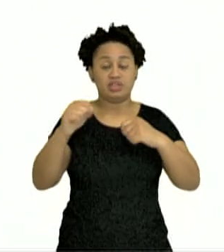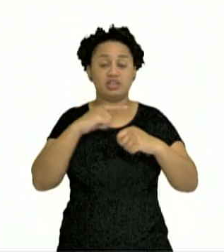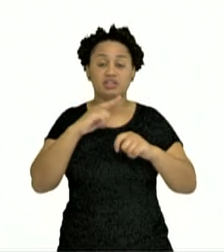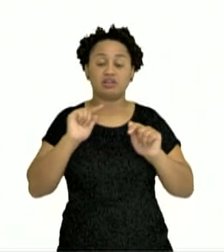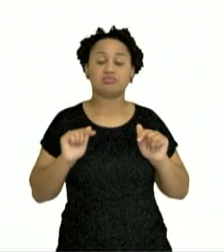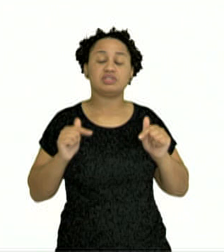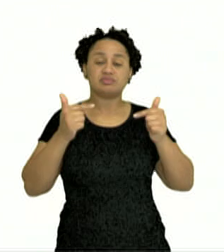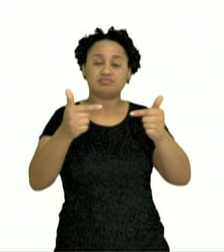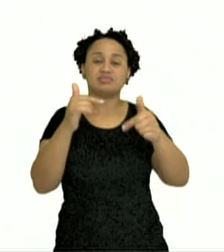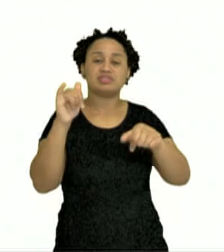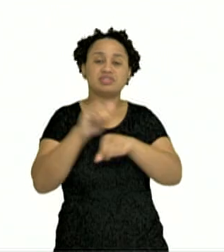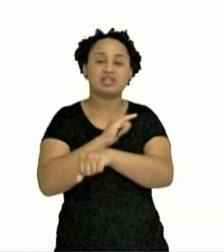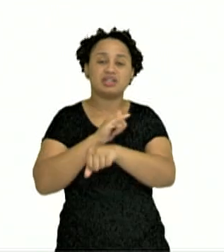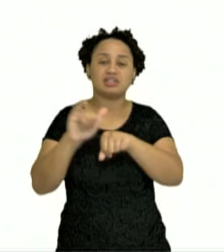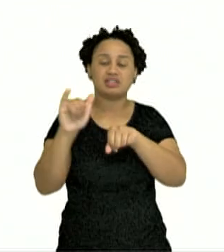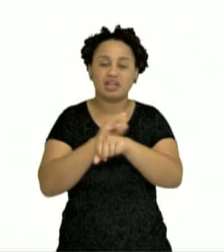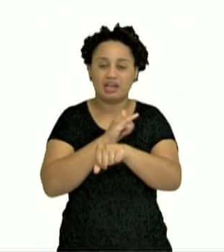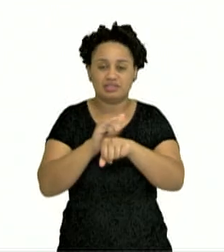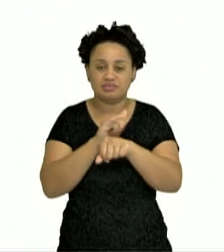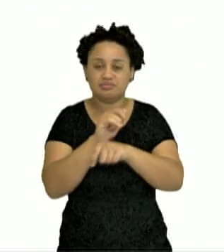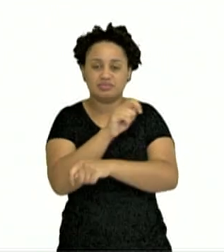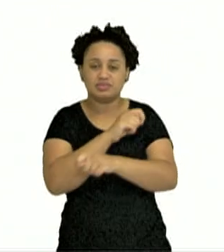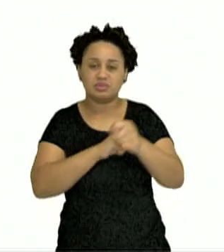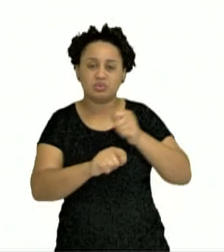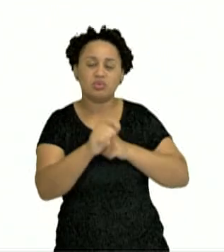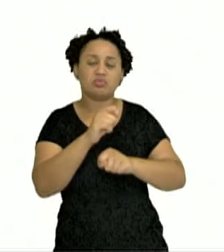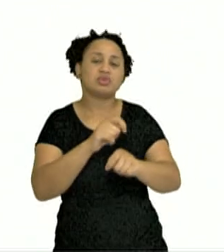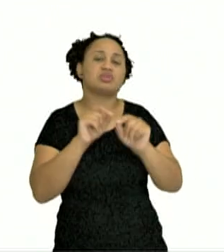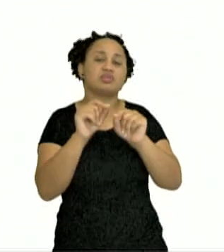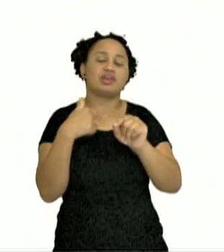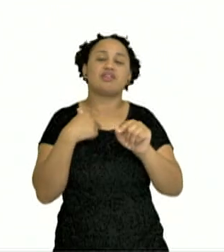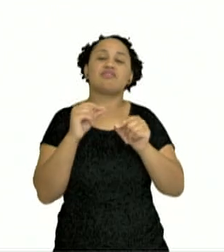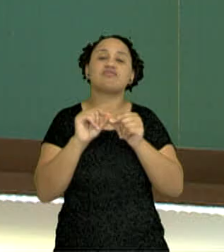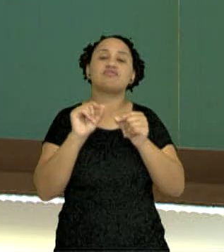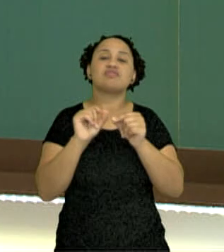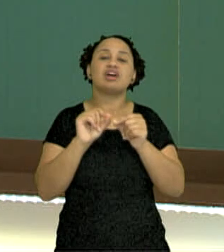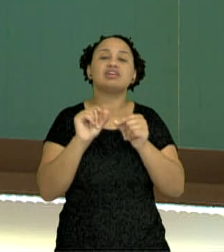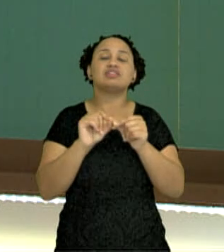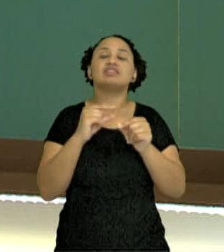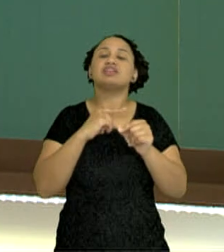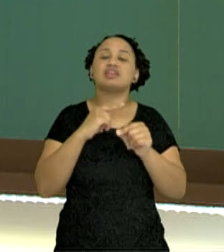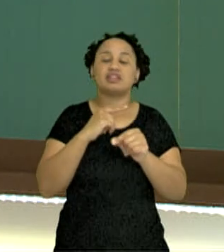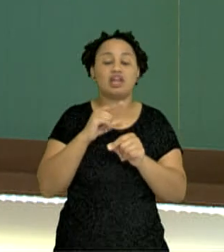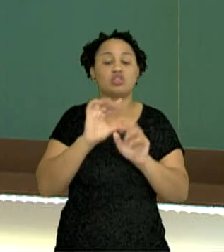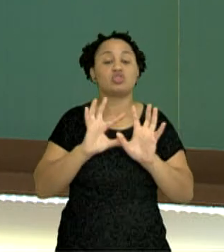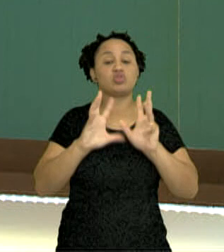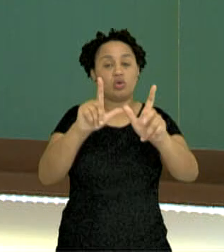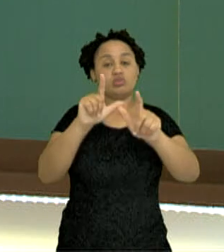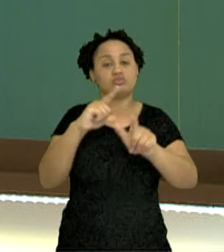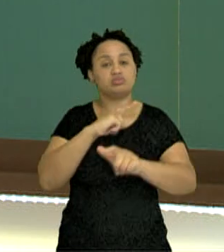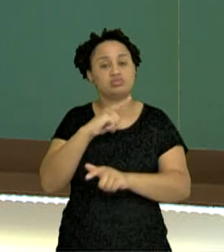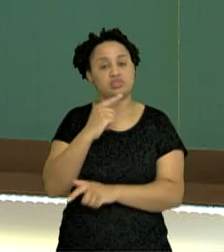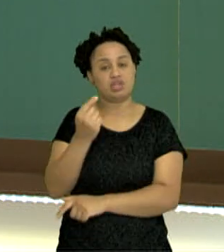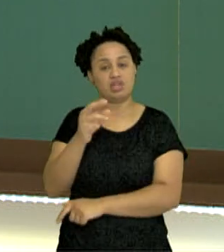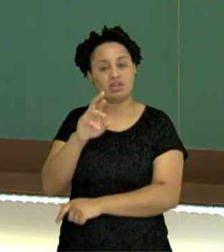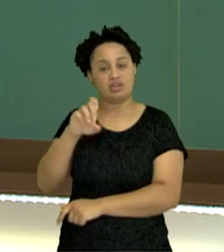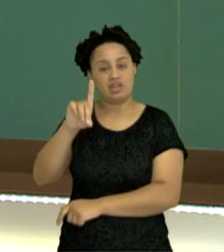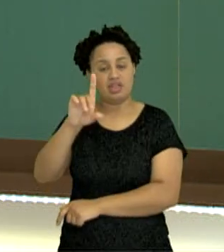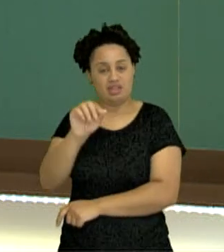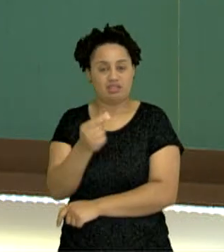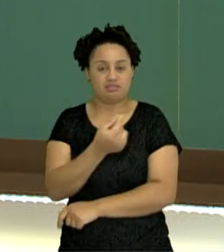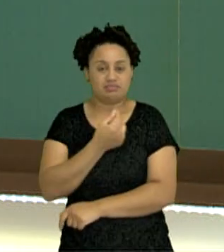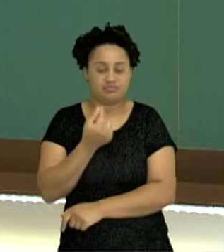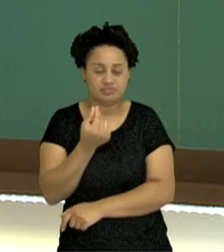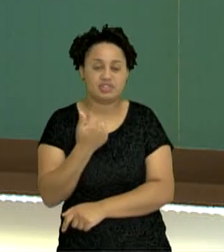algumas políticas econômicas que visem garantir renda para a população e que visem